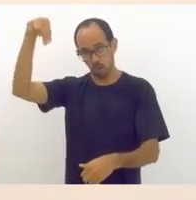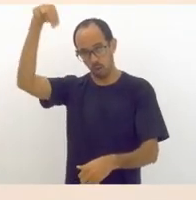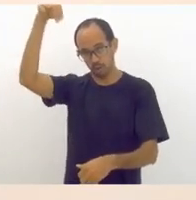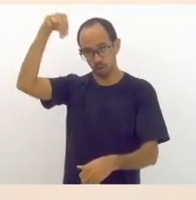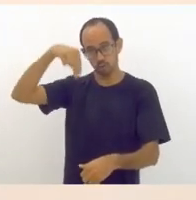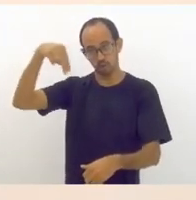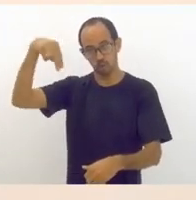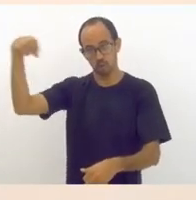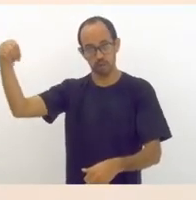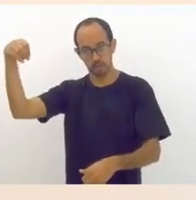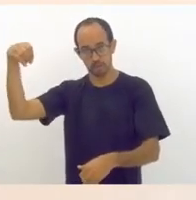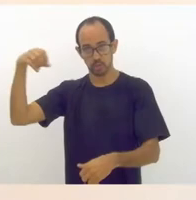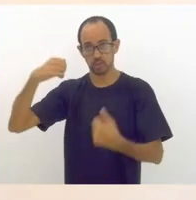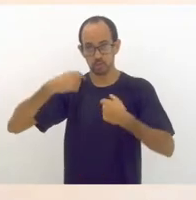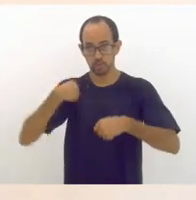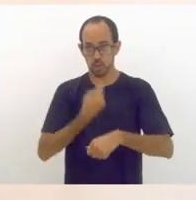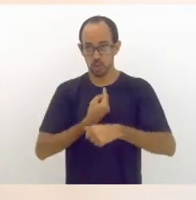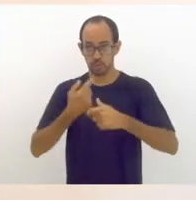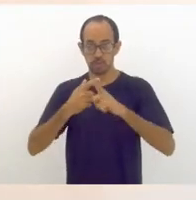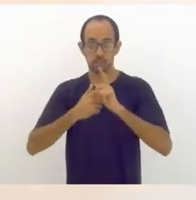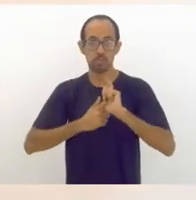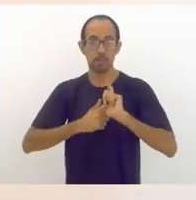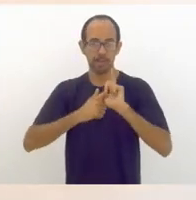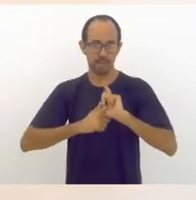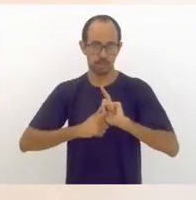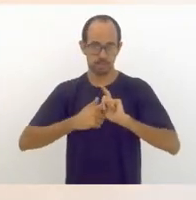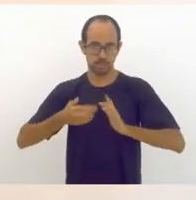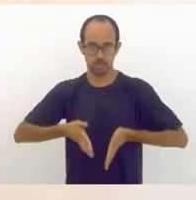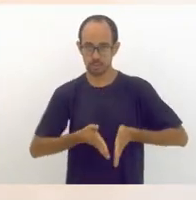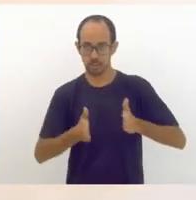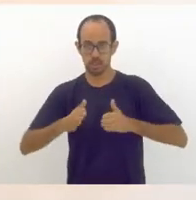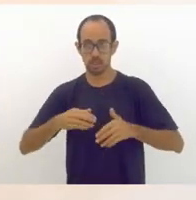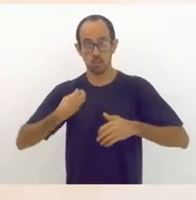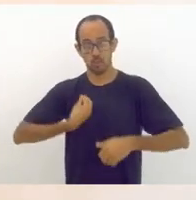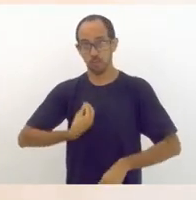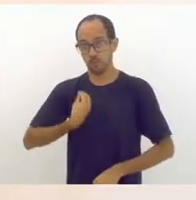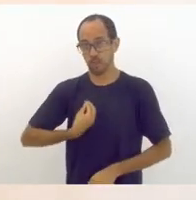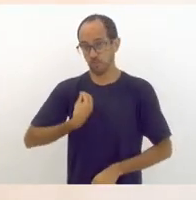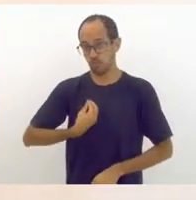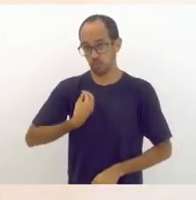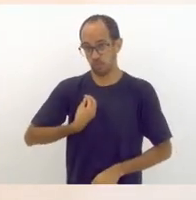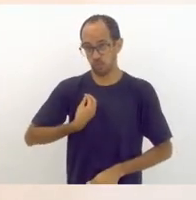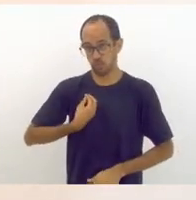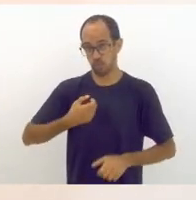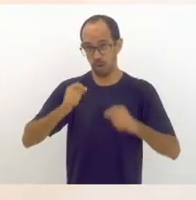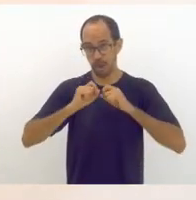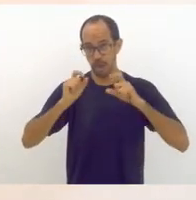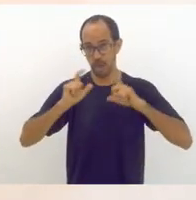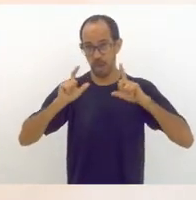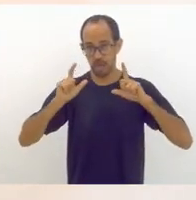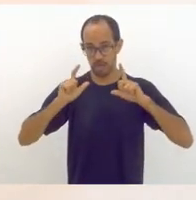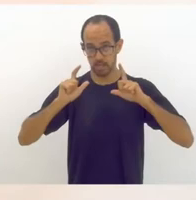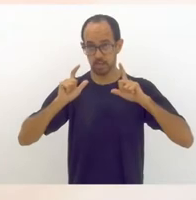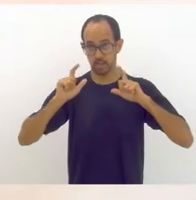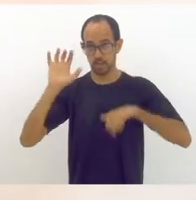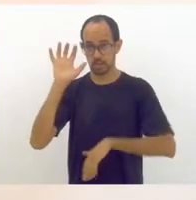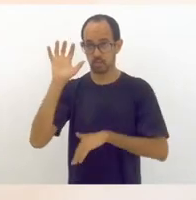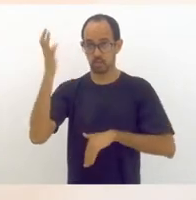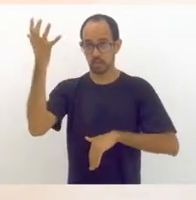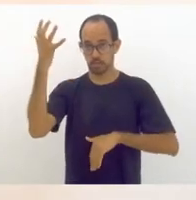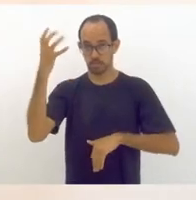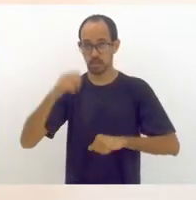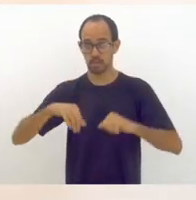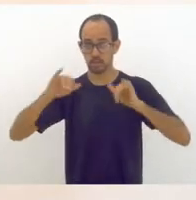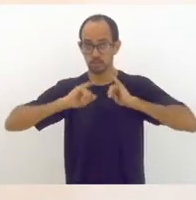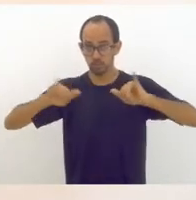nós dependemos desse rio e precisamos que ele esteja vivo. Né? O alerta climático está sendo feito já, publicações